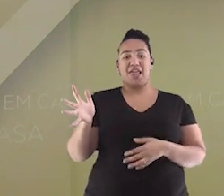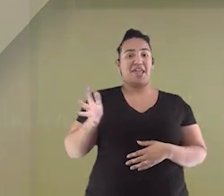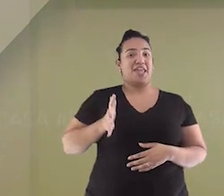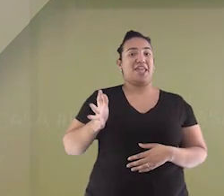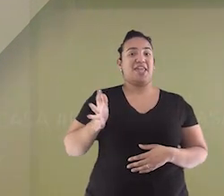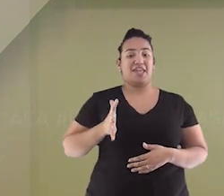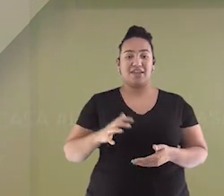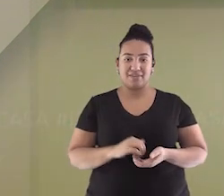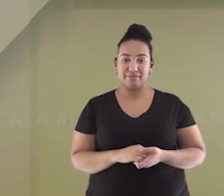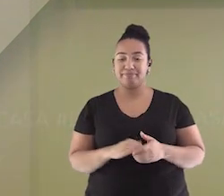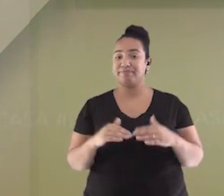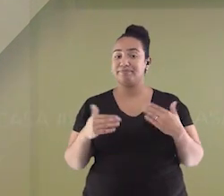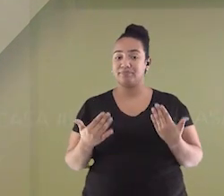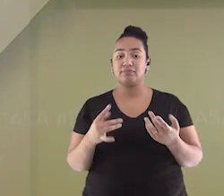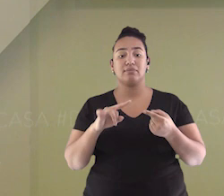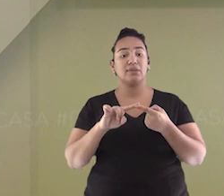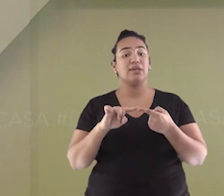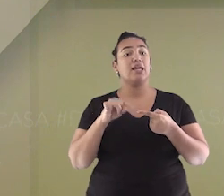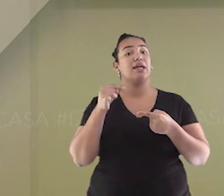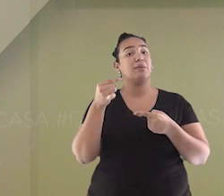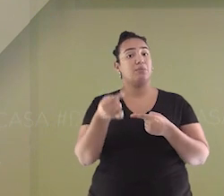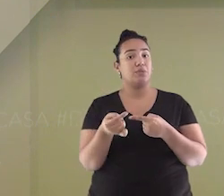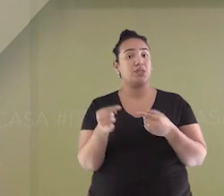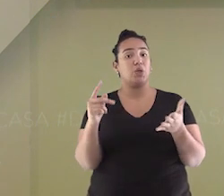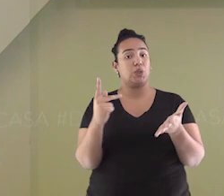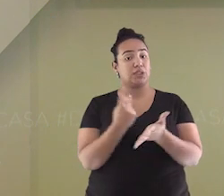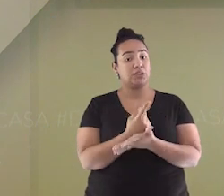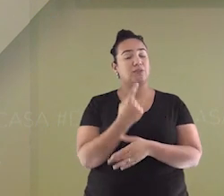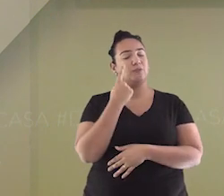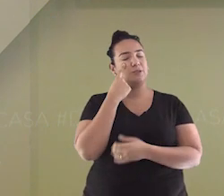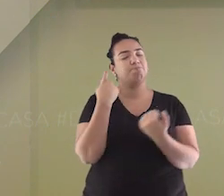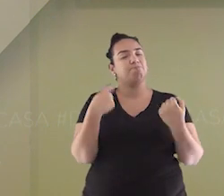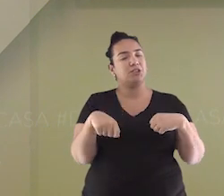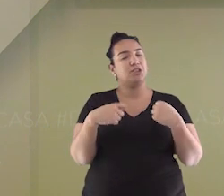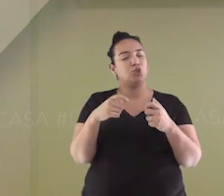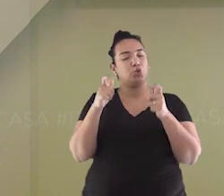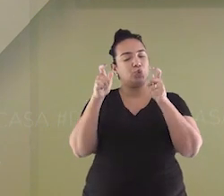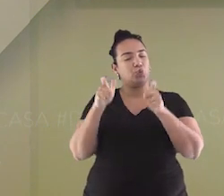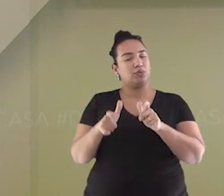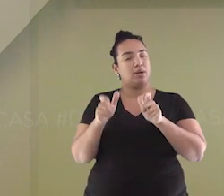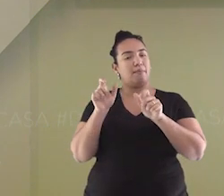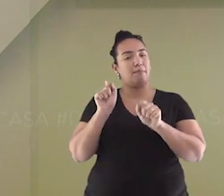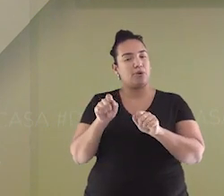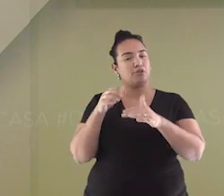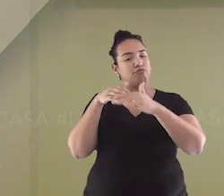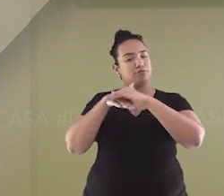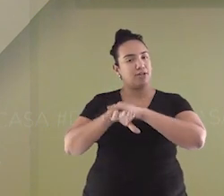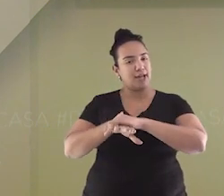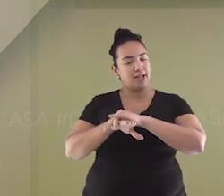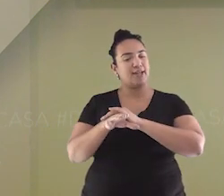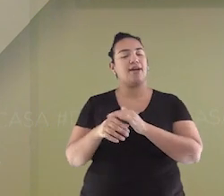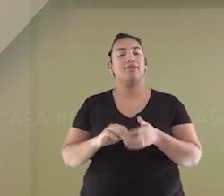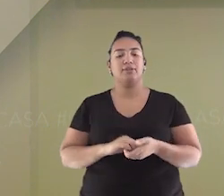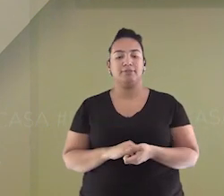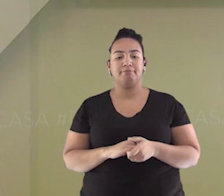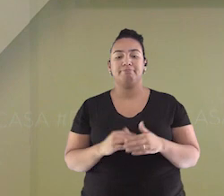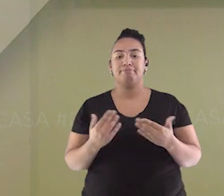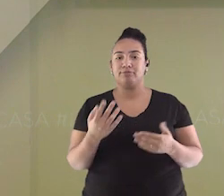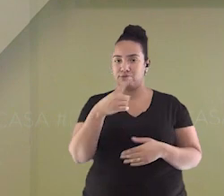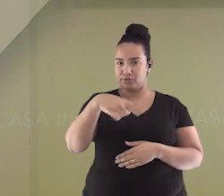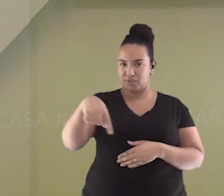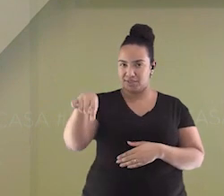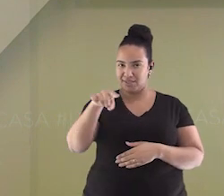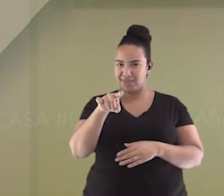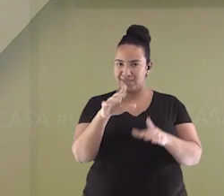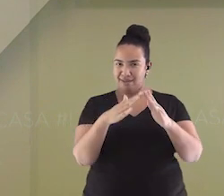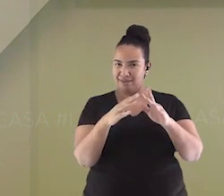rica. Depois desse acontecido, eu resolvi que eu precisava de um cofrinho, para poder saber onde eu guardava minhas moedas, né, gente?